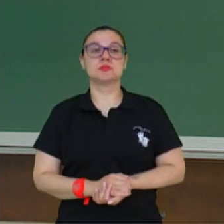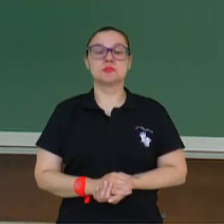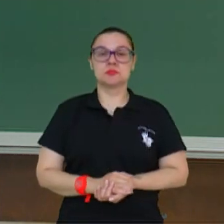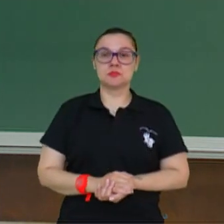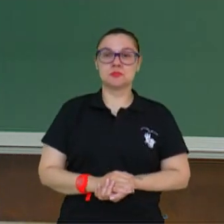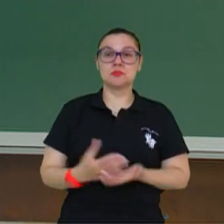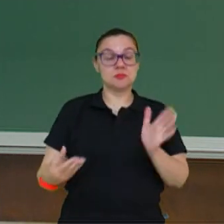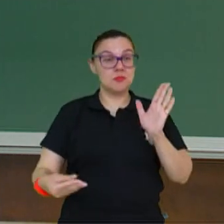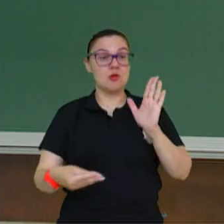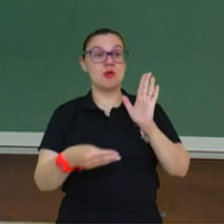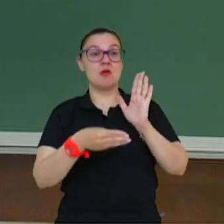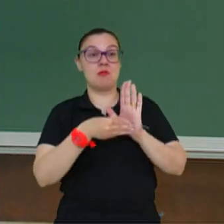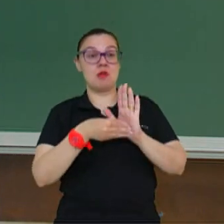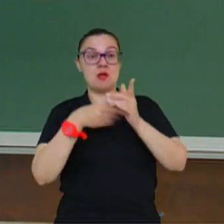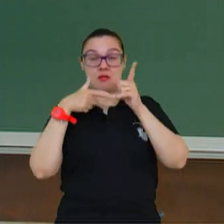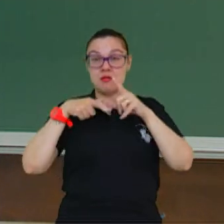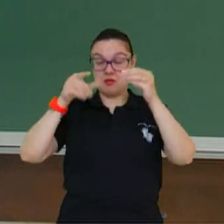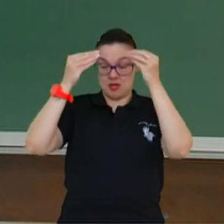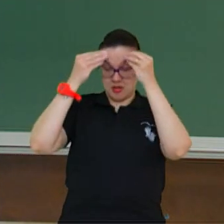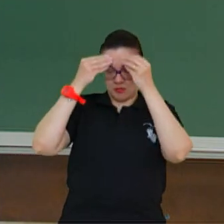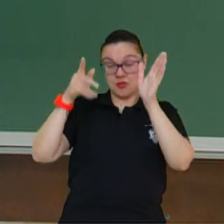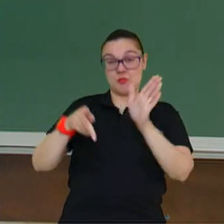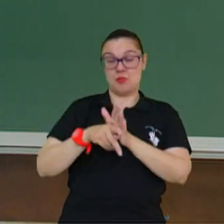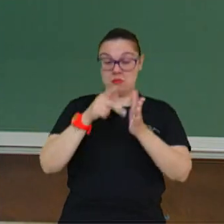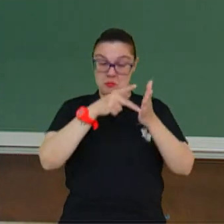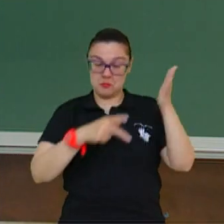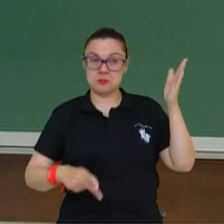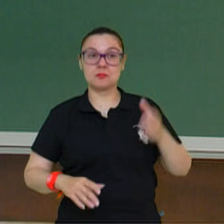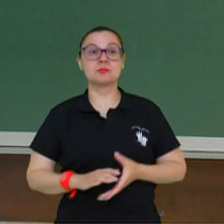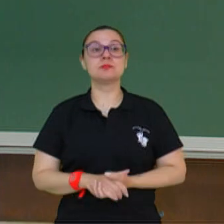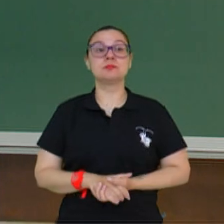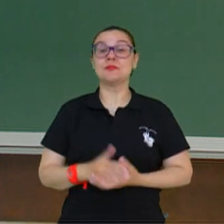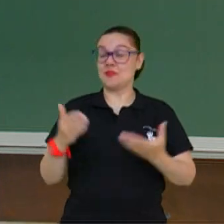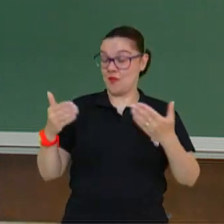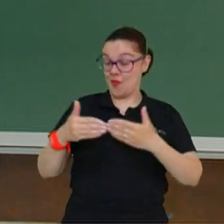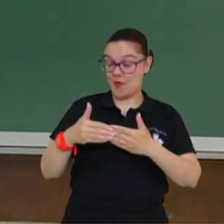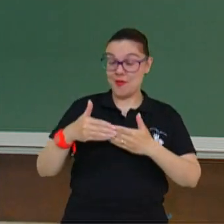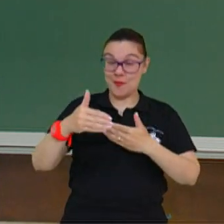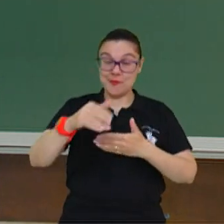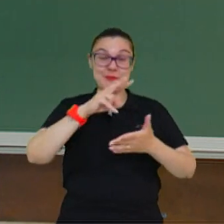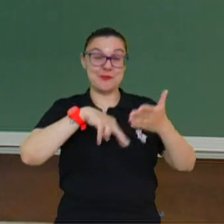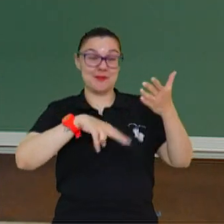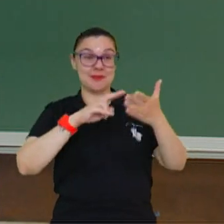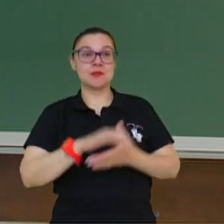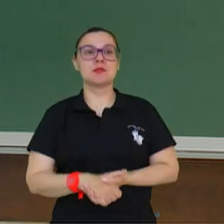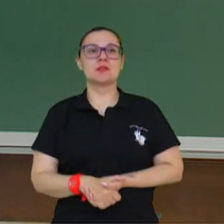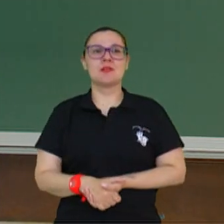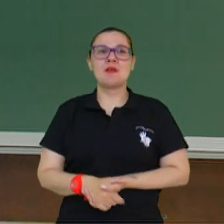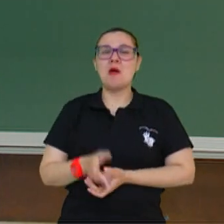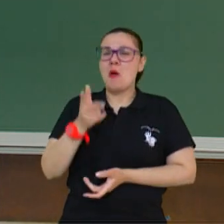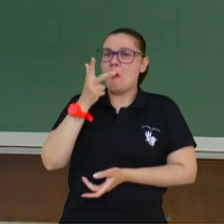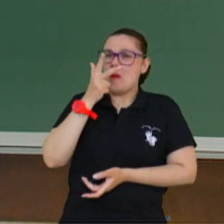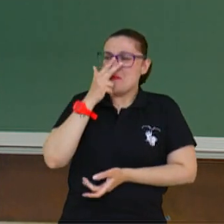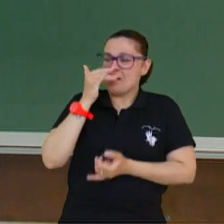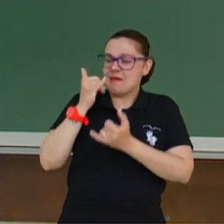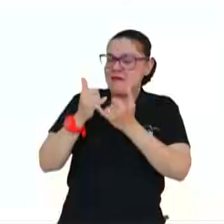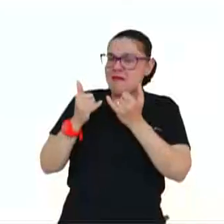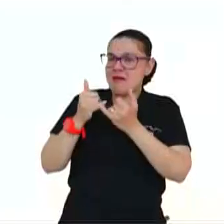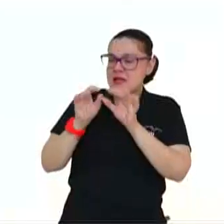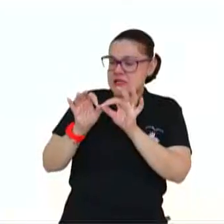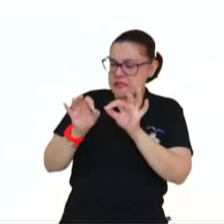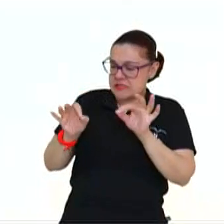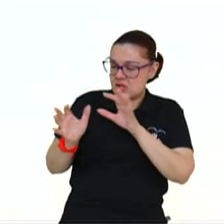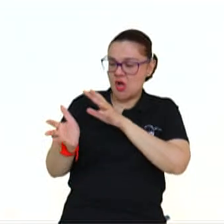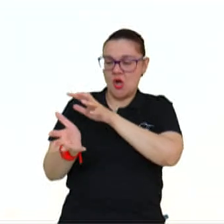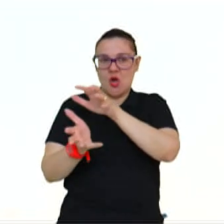certo? Emprego de linguagem prosa poética? Não necessariamente. Continuando a nossa leitura, parece muito simples, mas o mundo é